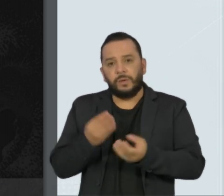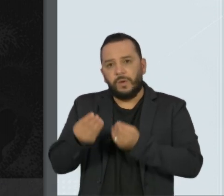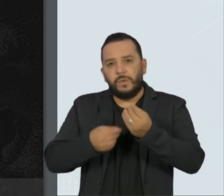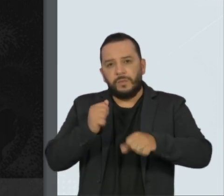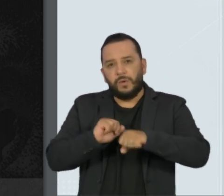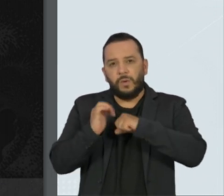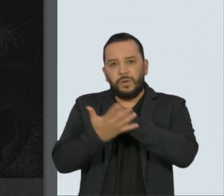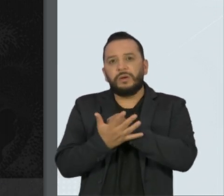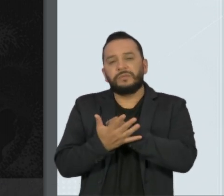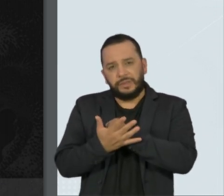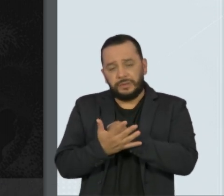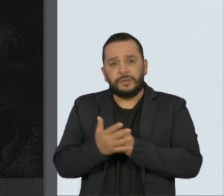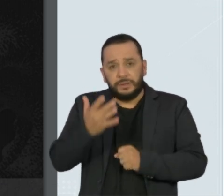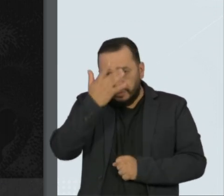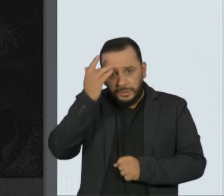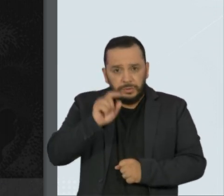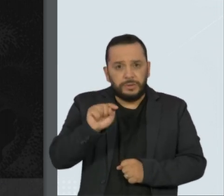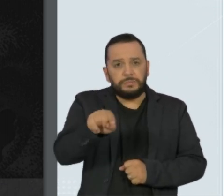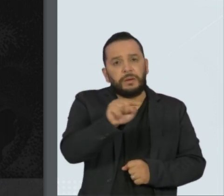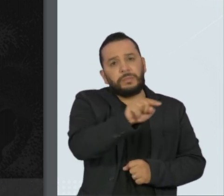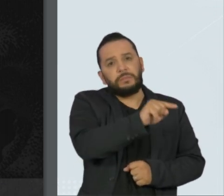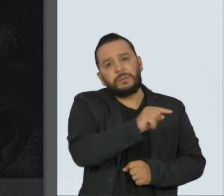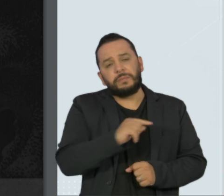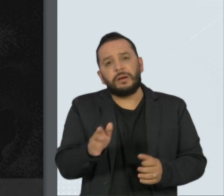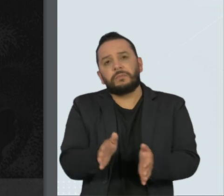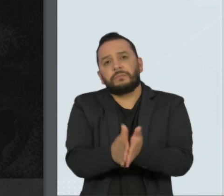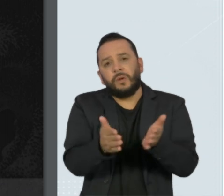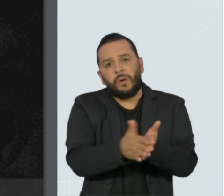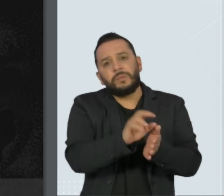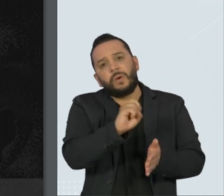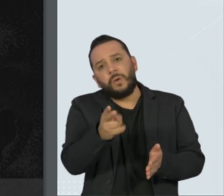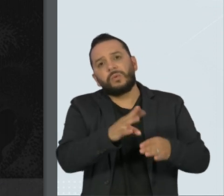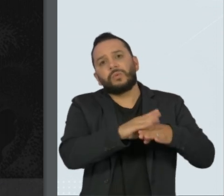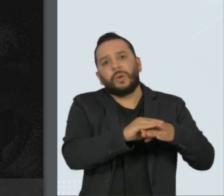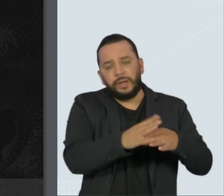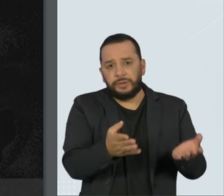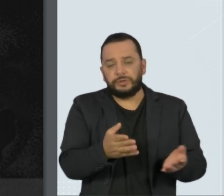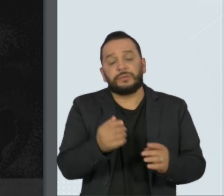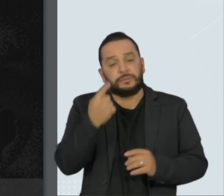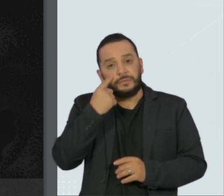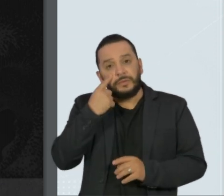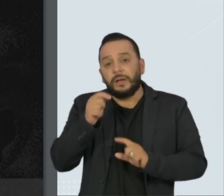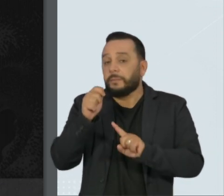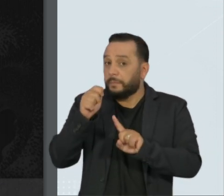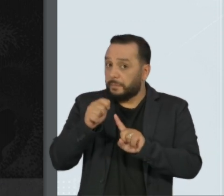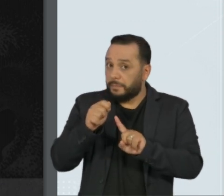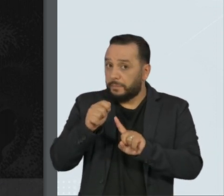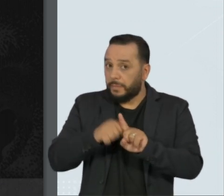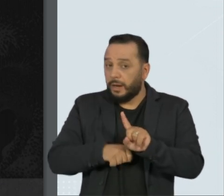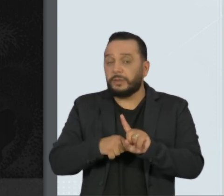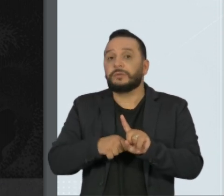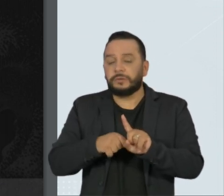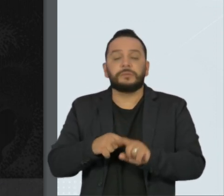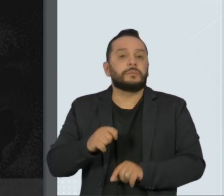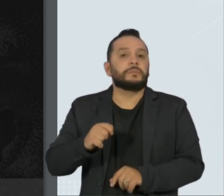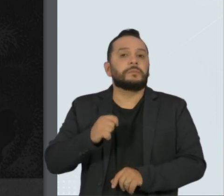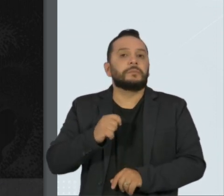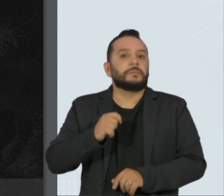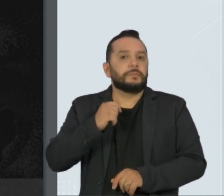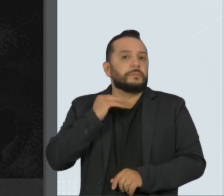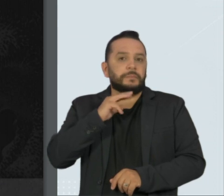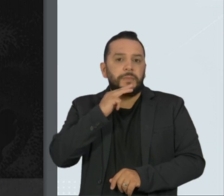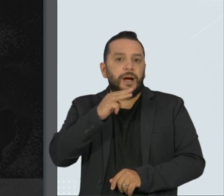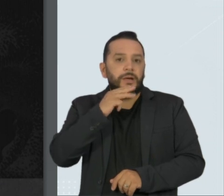em termos de vulnerabilidade. Março, abril e maio. Então, a população vulnerável é